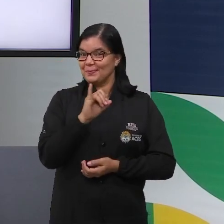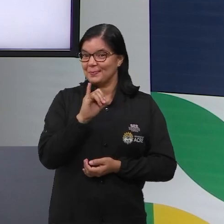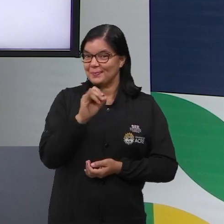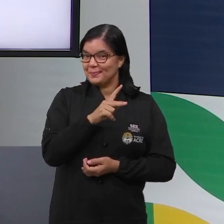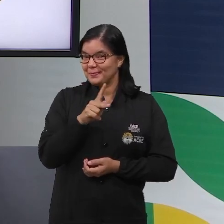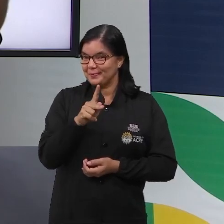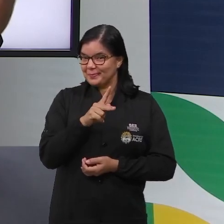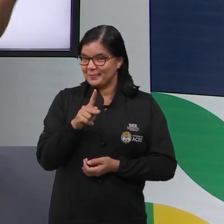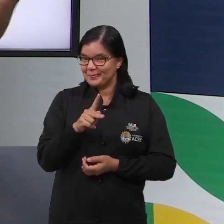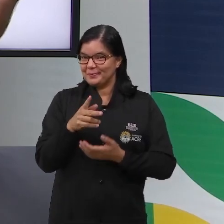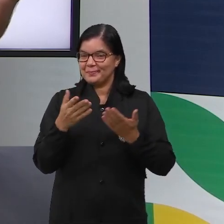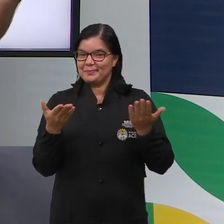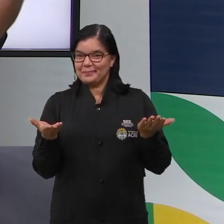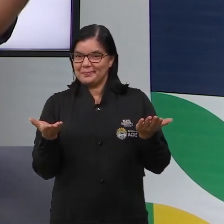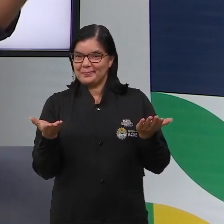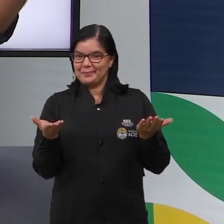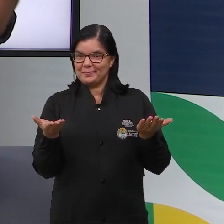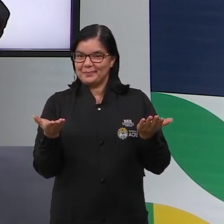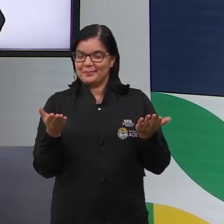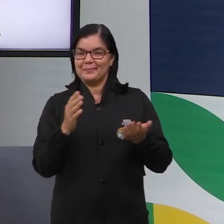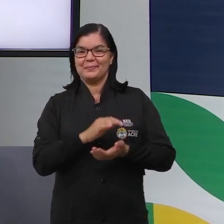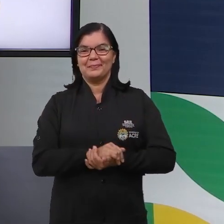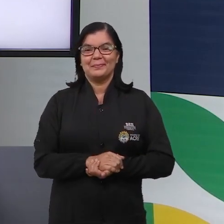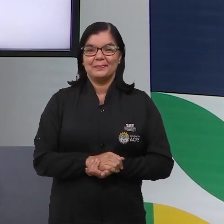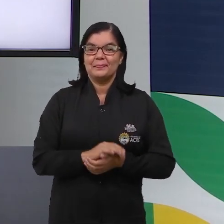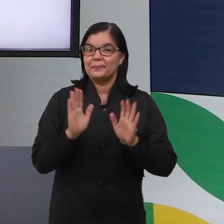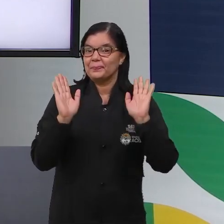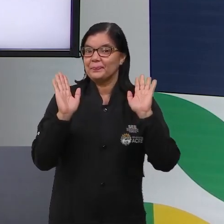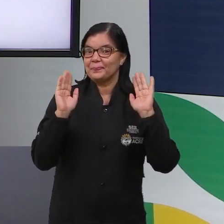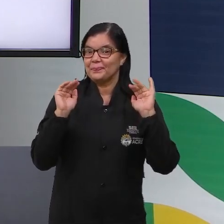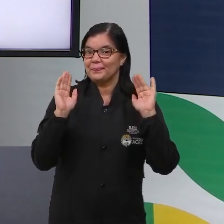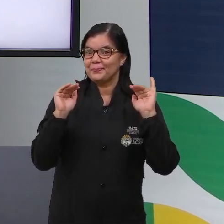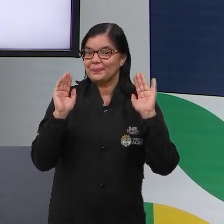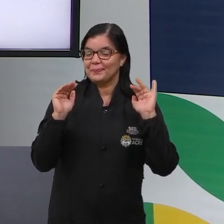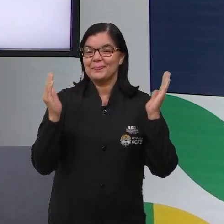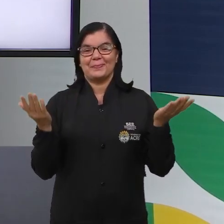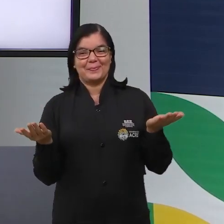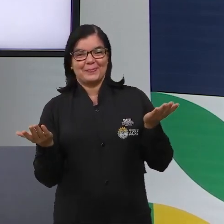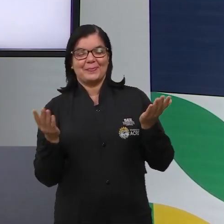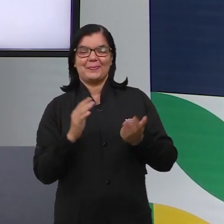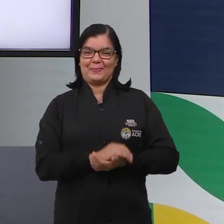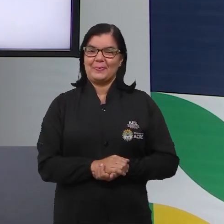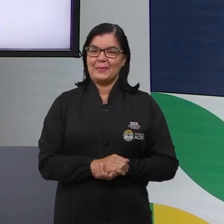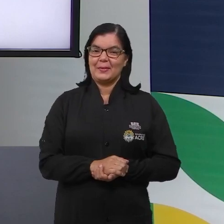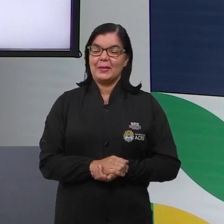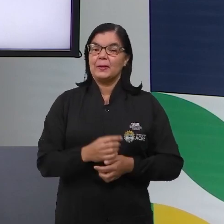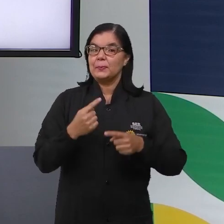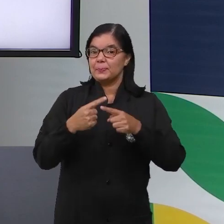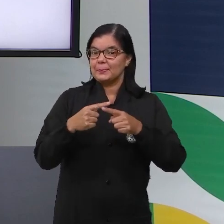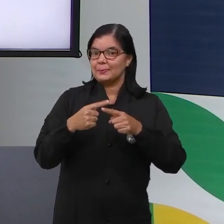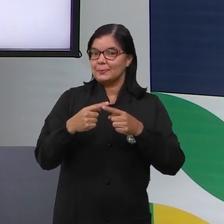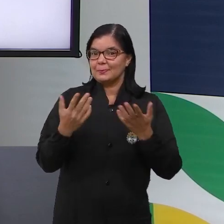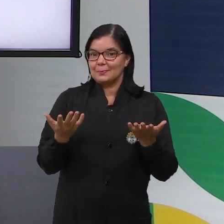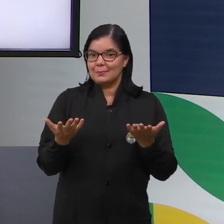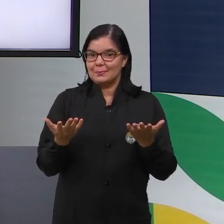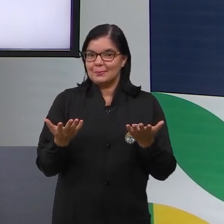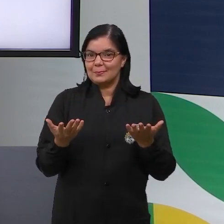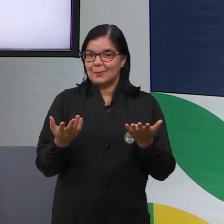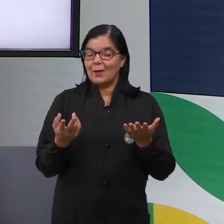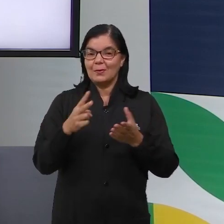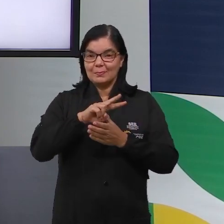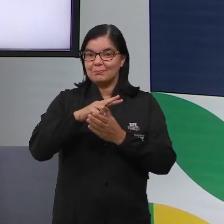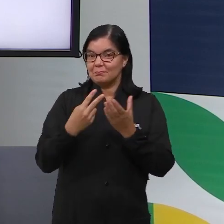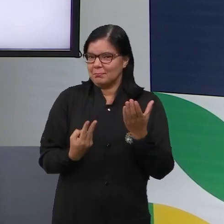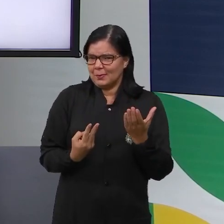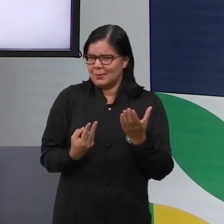How are you? Hello, my ticos. Olá, olá, my ticos. Porque bilíngue agora, professor,